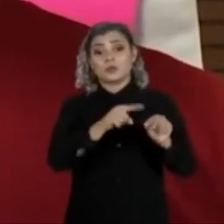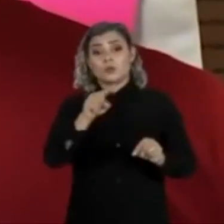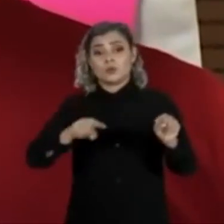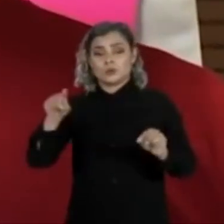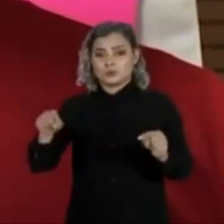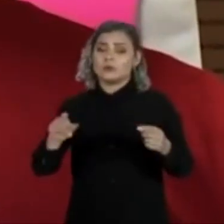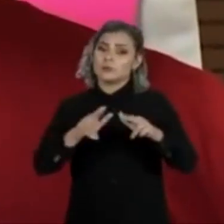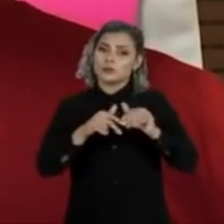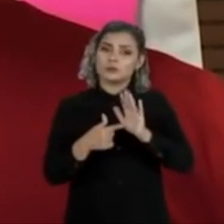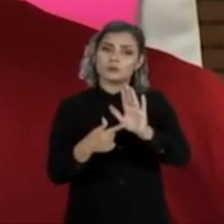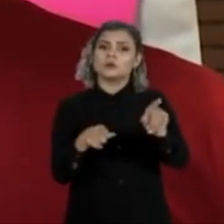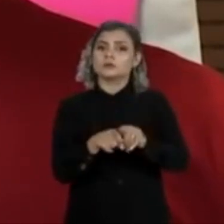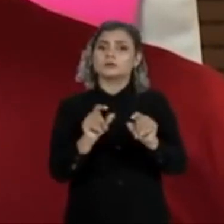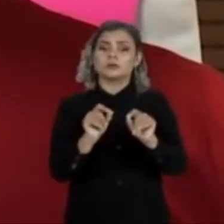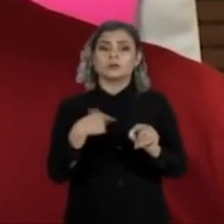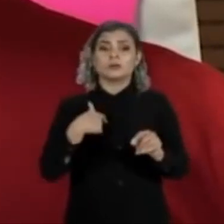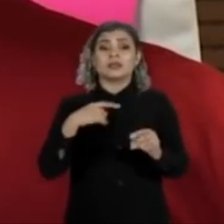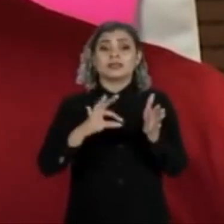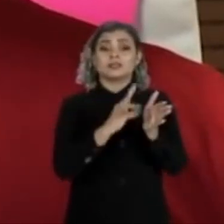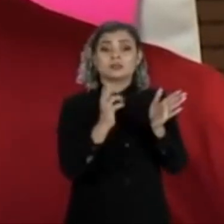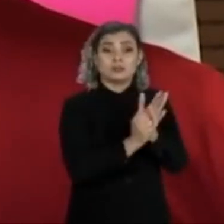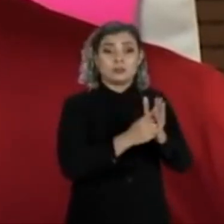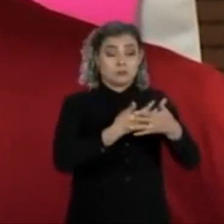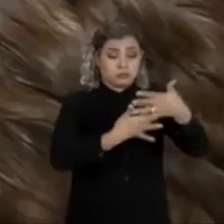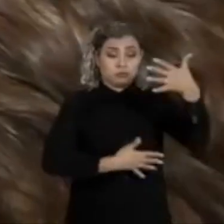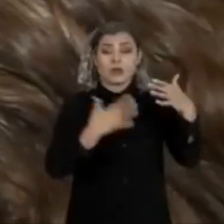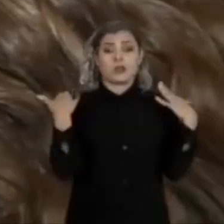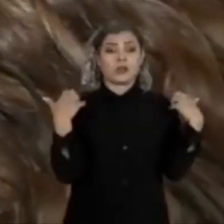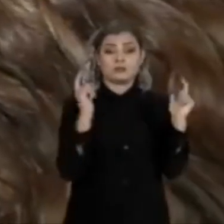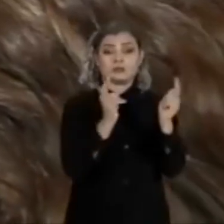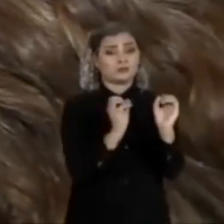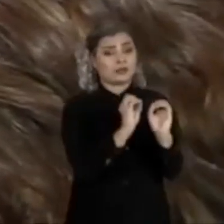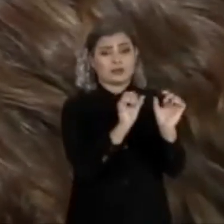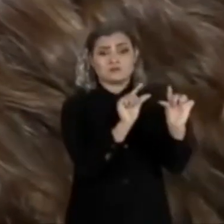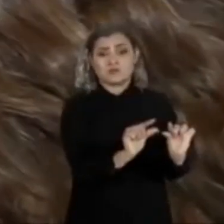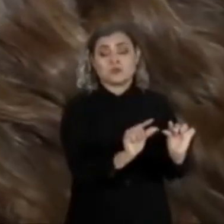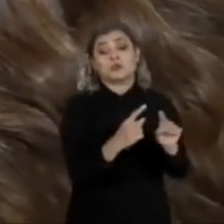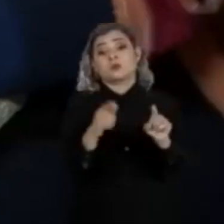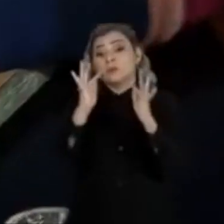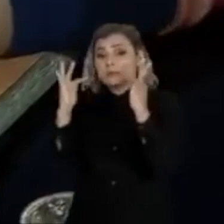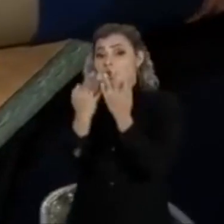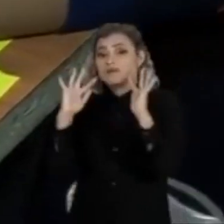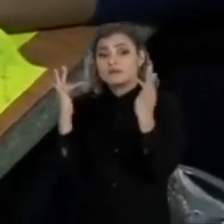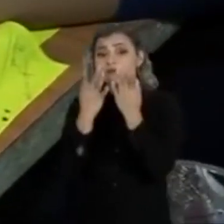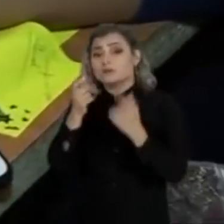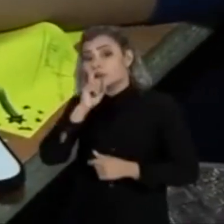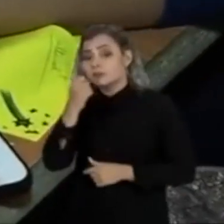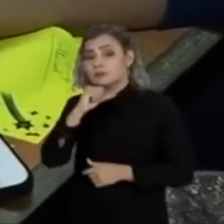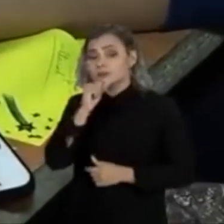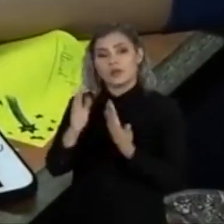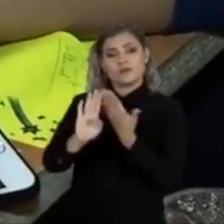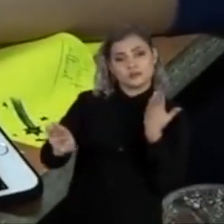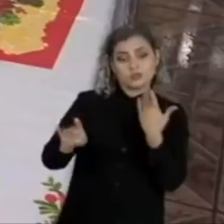causas ela aponta as agendas lotadas com pouco espaço para o lazer pais ou responsáveis ausentes cobranças internas